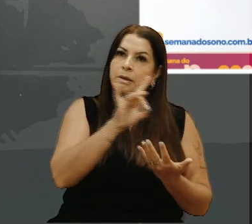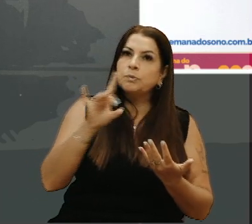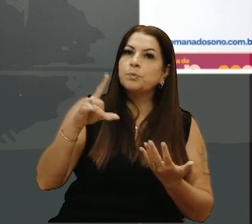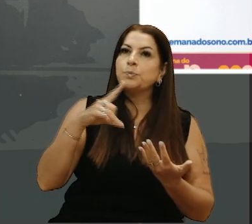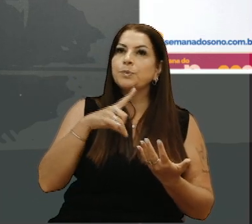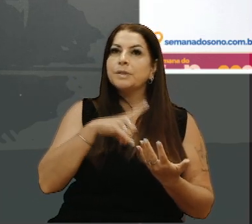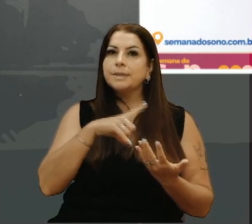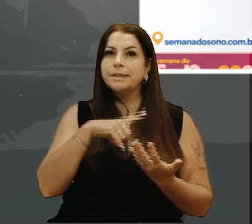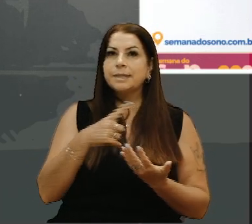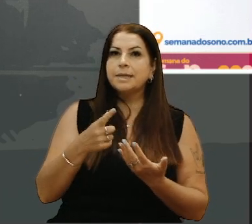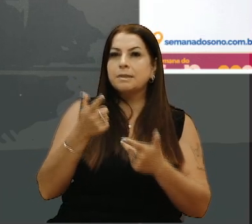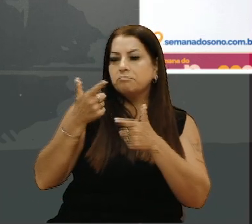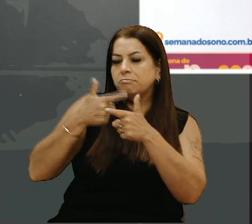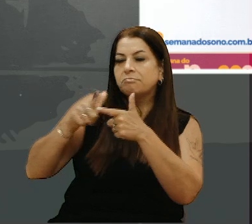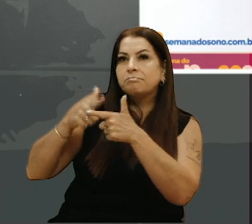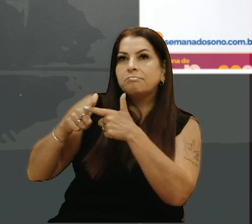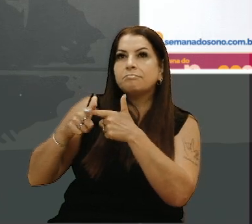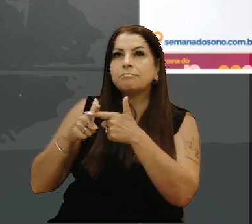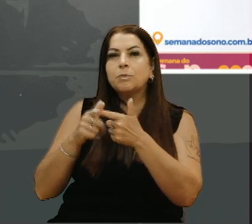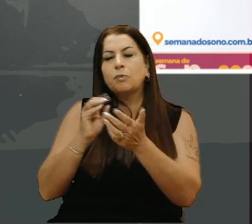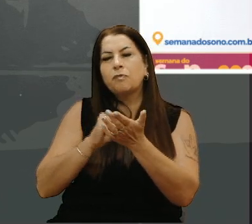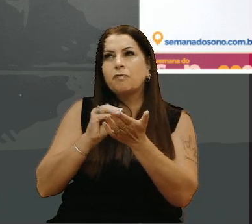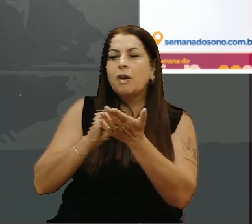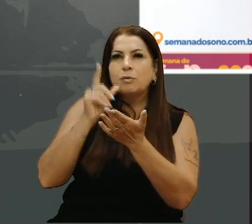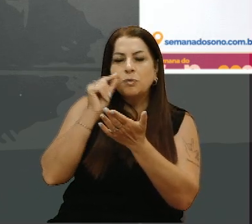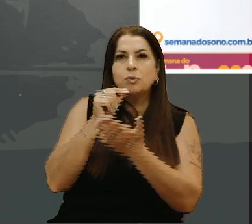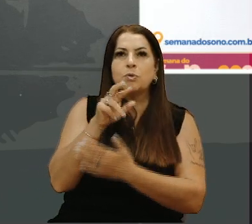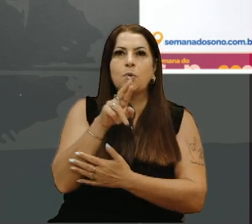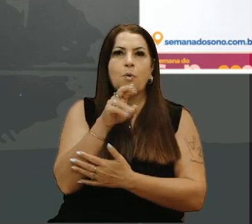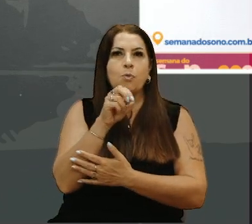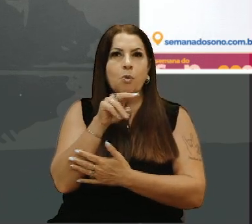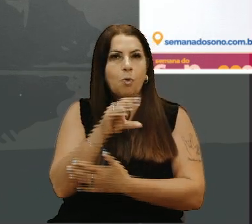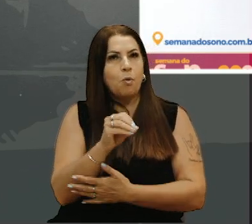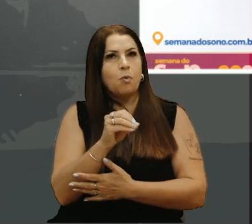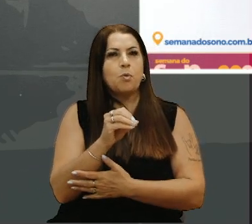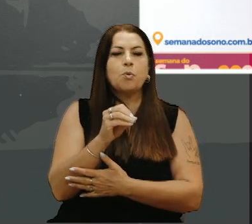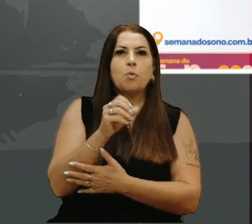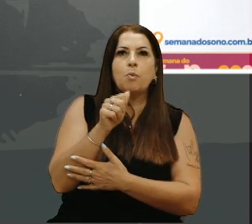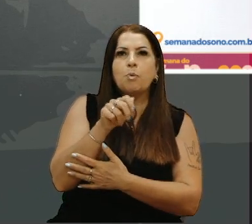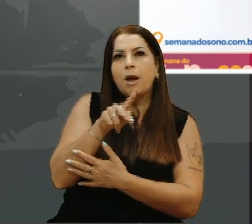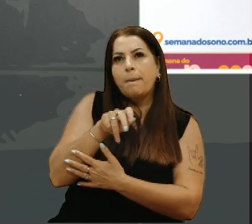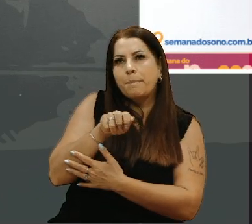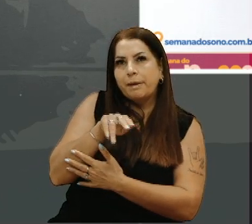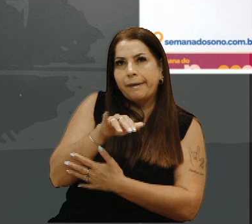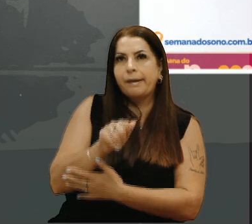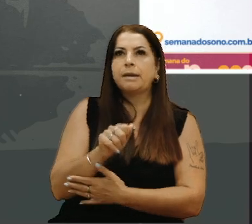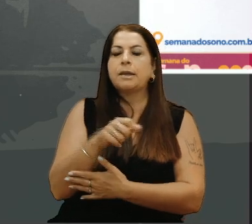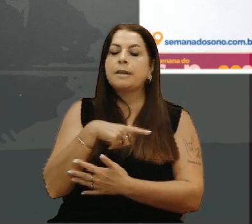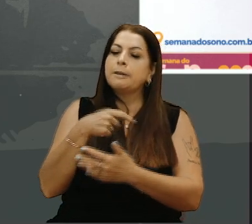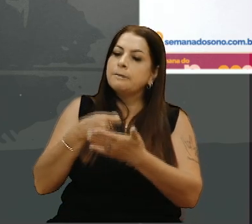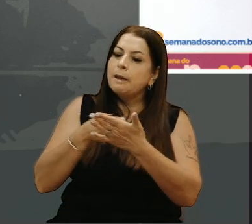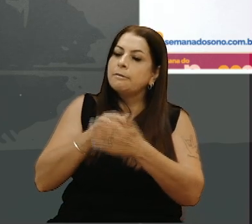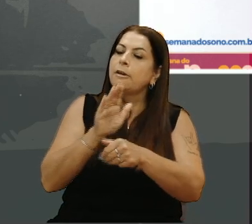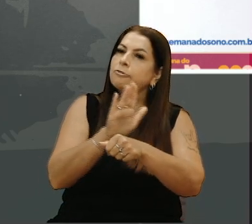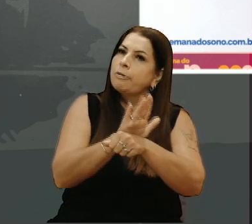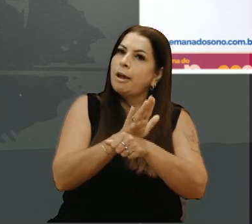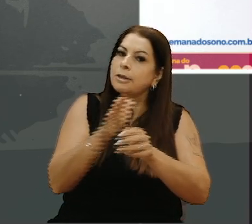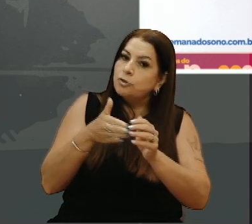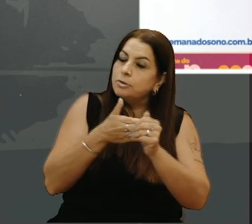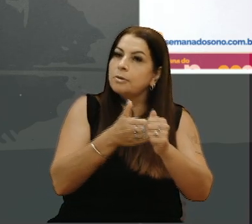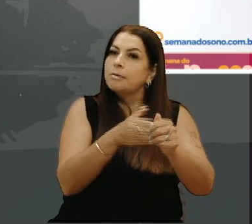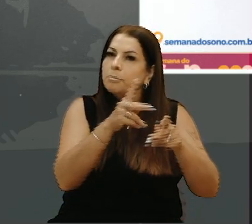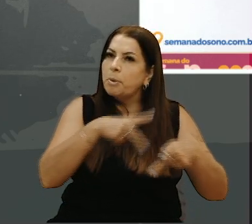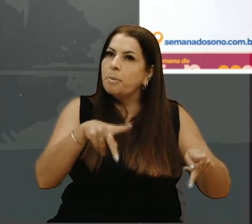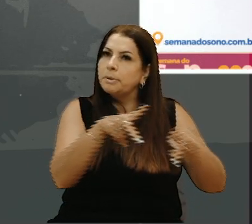seu problema, ou insônia, ou ronco, ou apneia, e a gente tenta, então, ajudar e direcionar a população